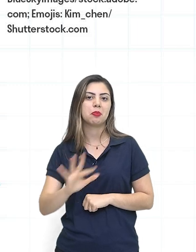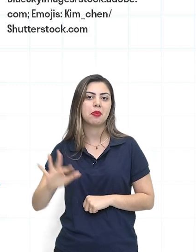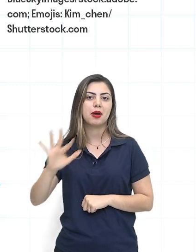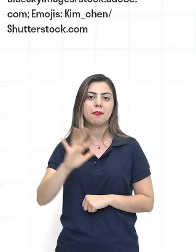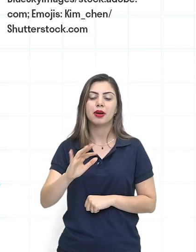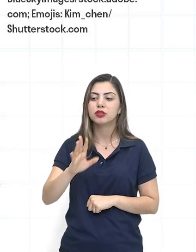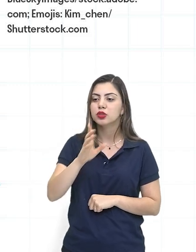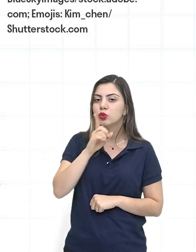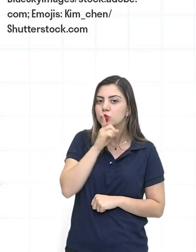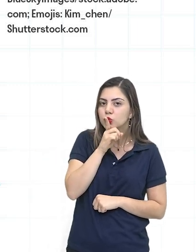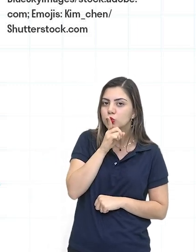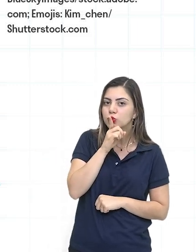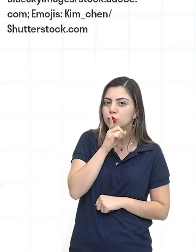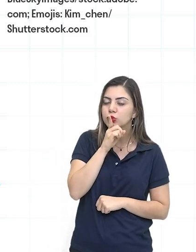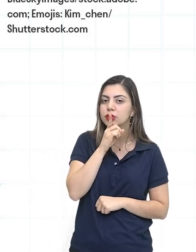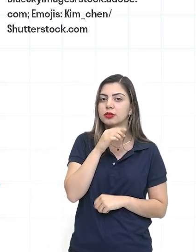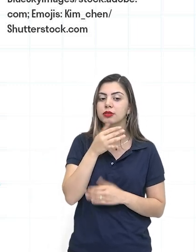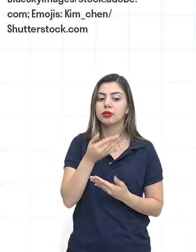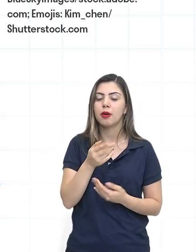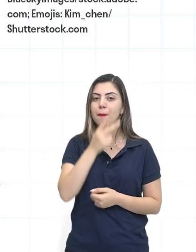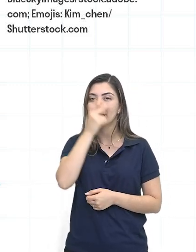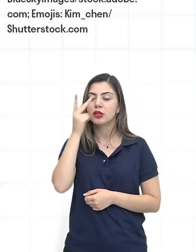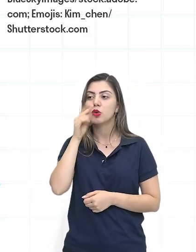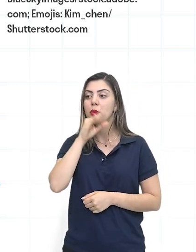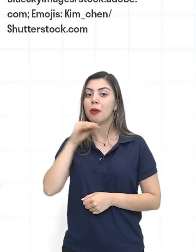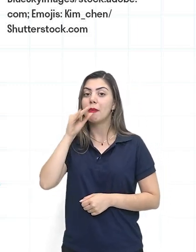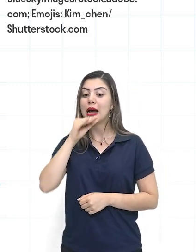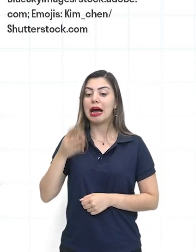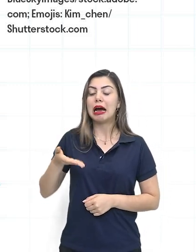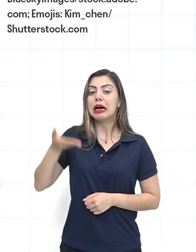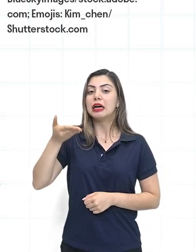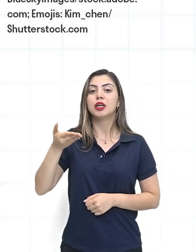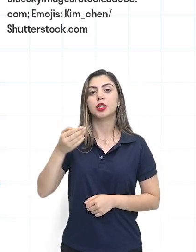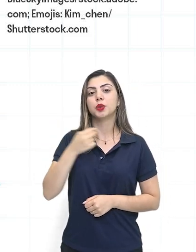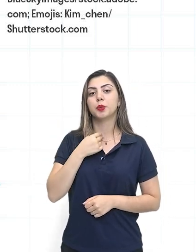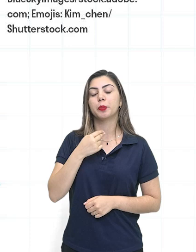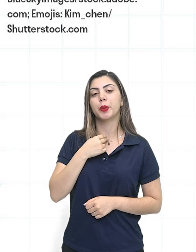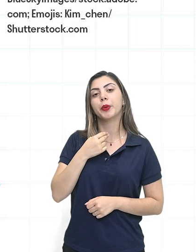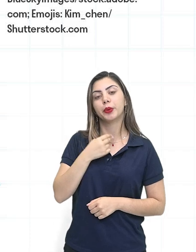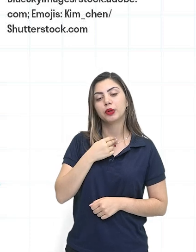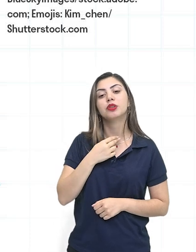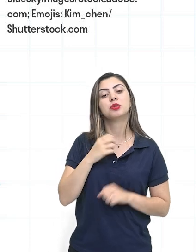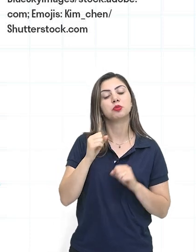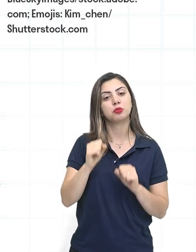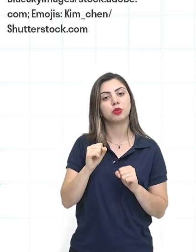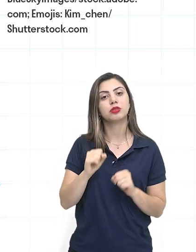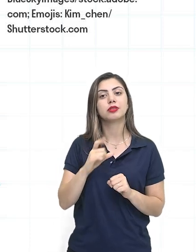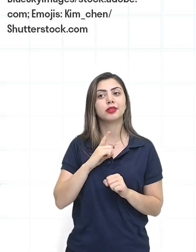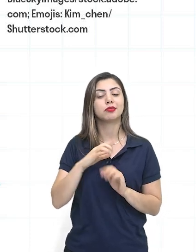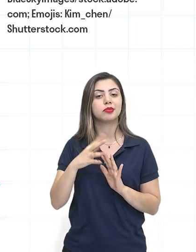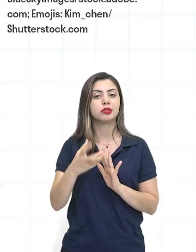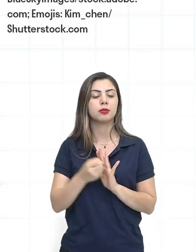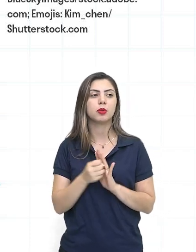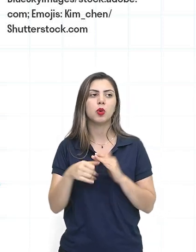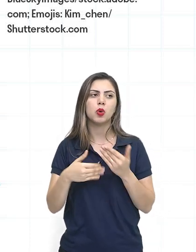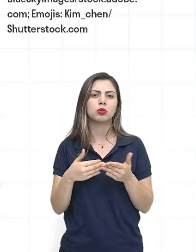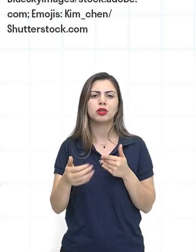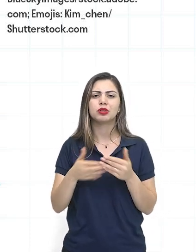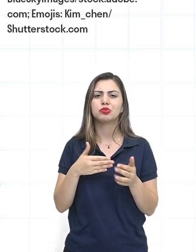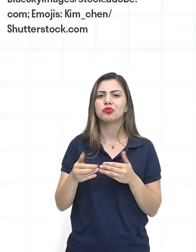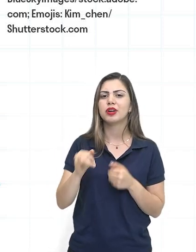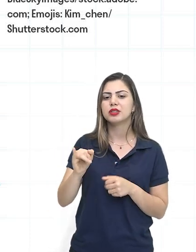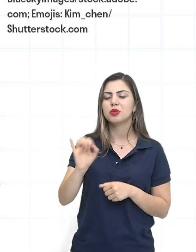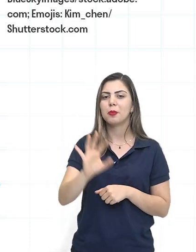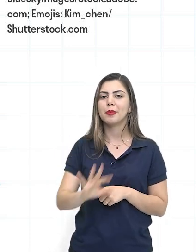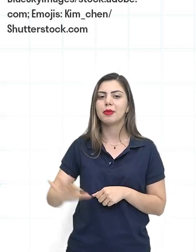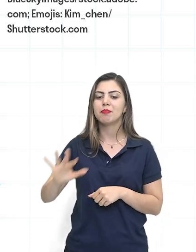fazer silêncio, por exemplo, né? De a pessoa não pode falar alto em determinado lugar, ou aquilo que é proibido ser